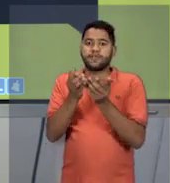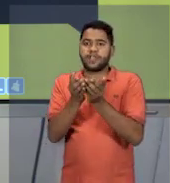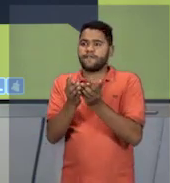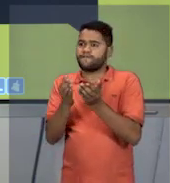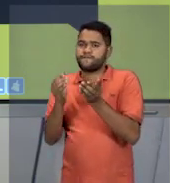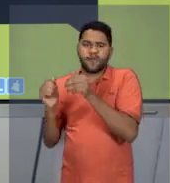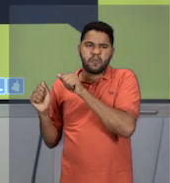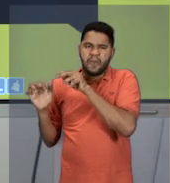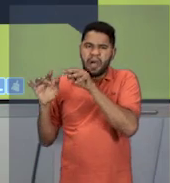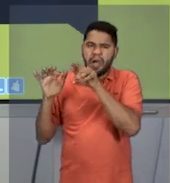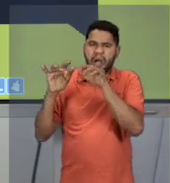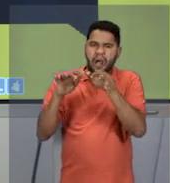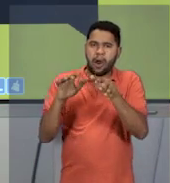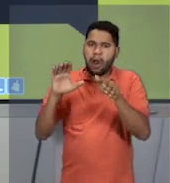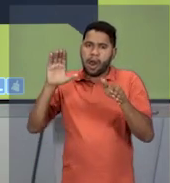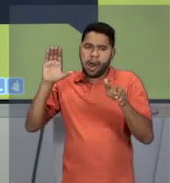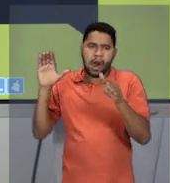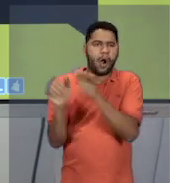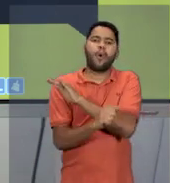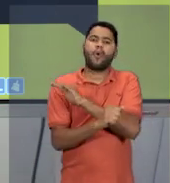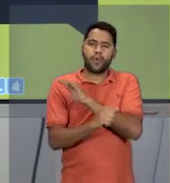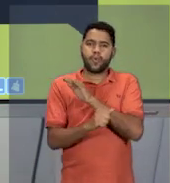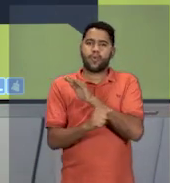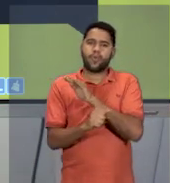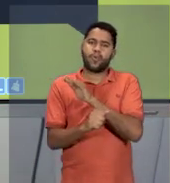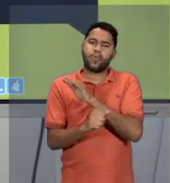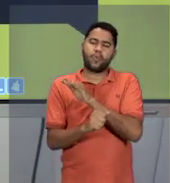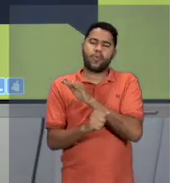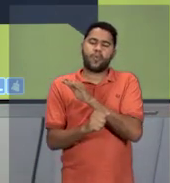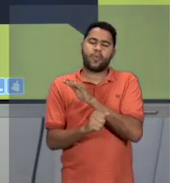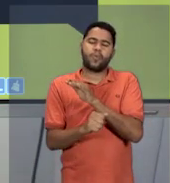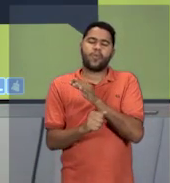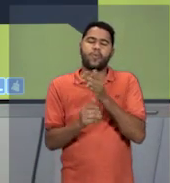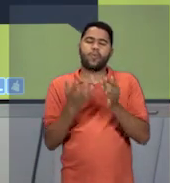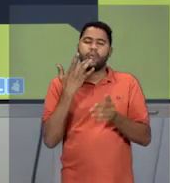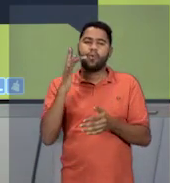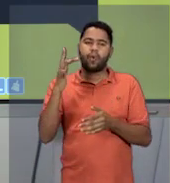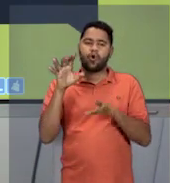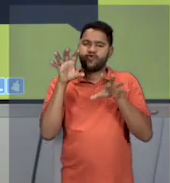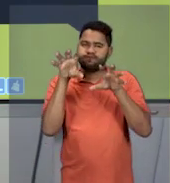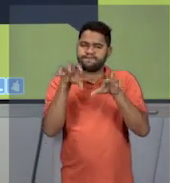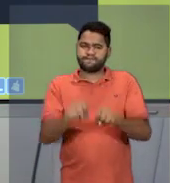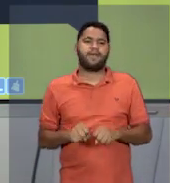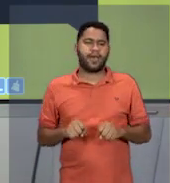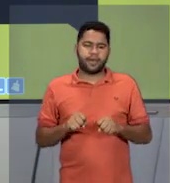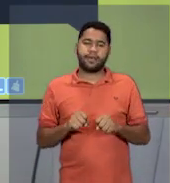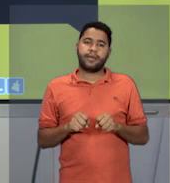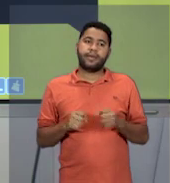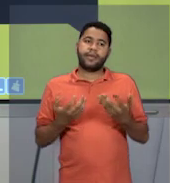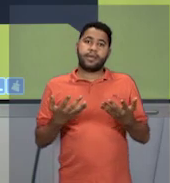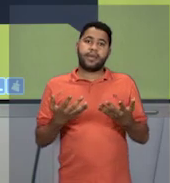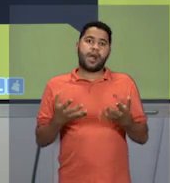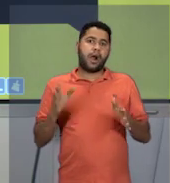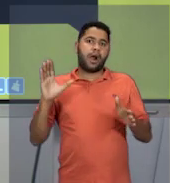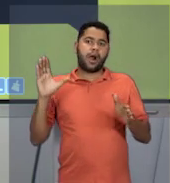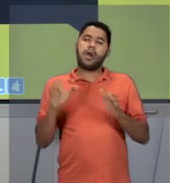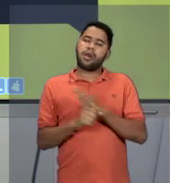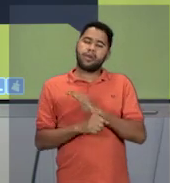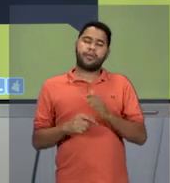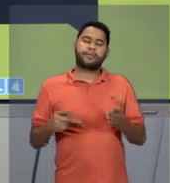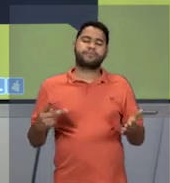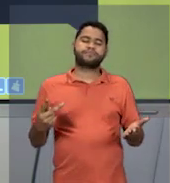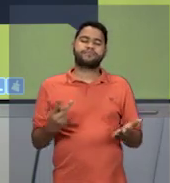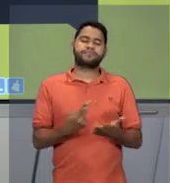aqueles navios, roubavam ouro e ficavam com o ouro para si. Tá? Então era um roubo ali que